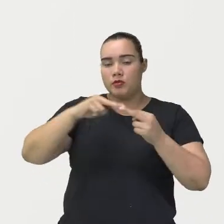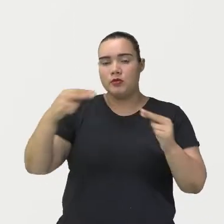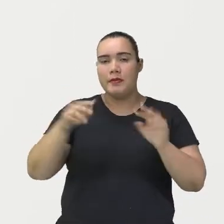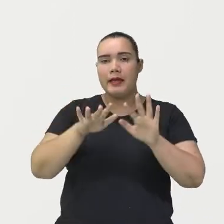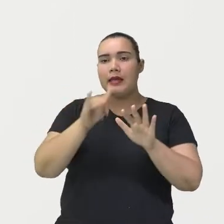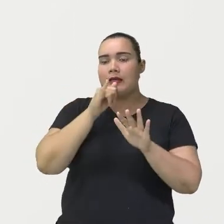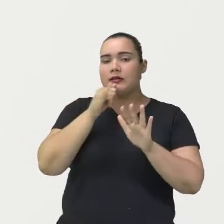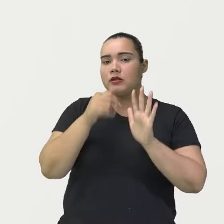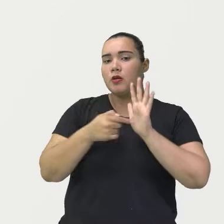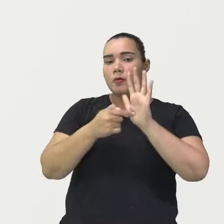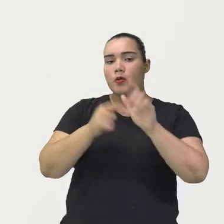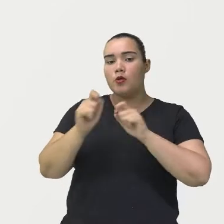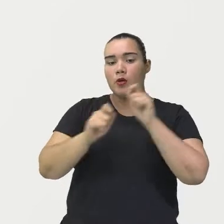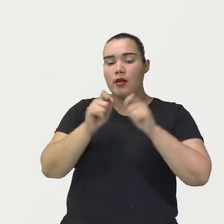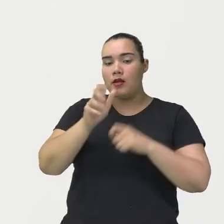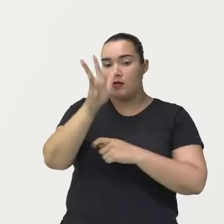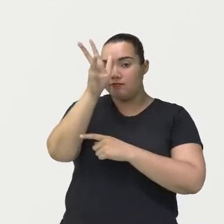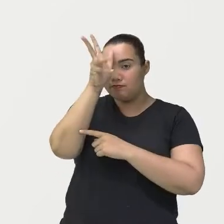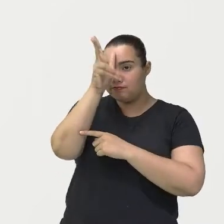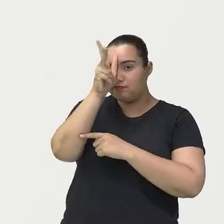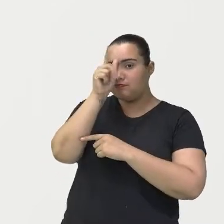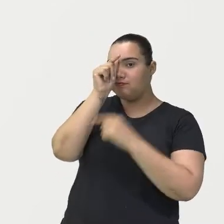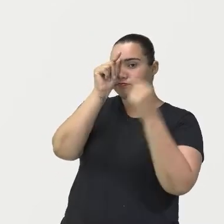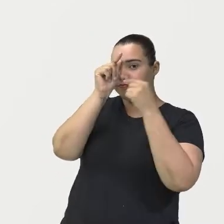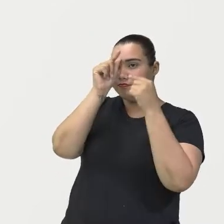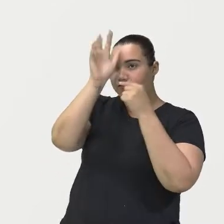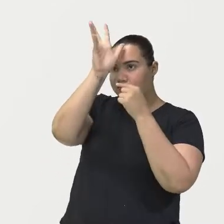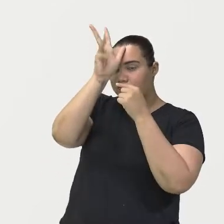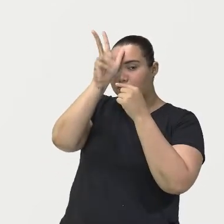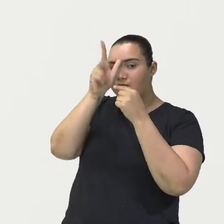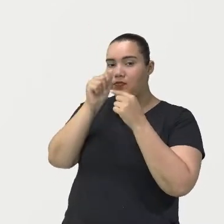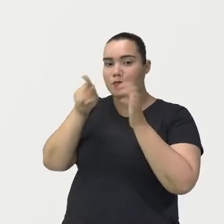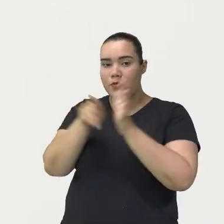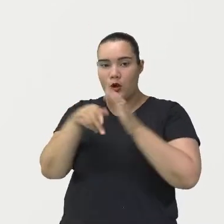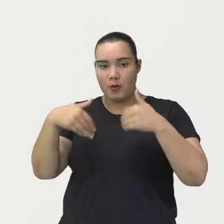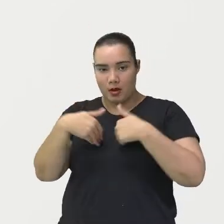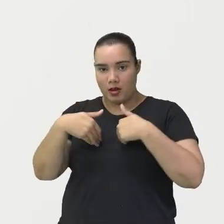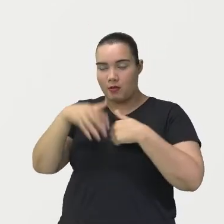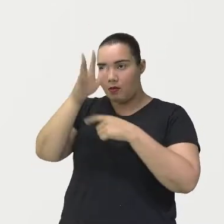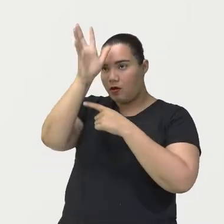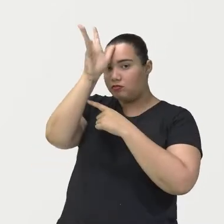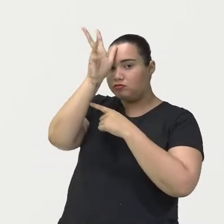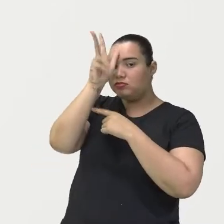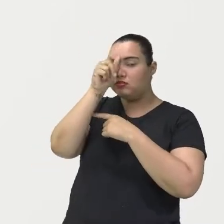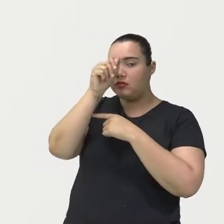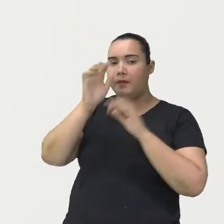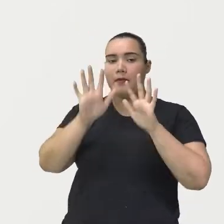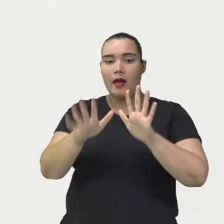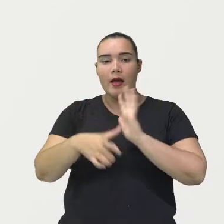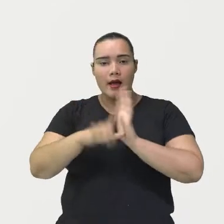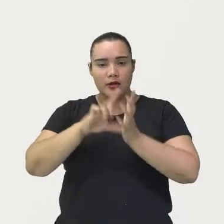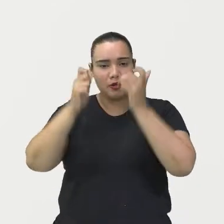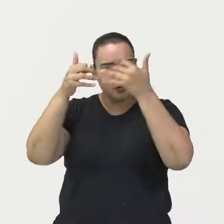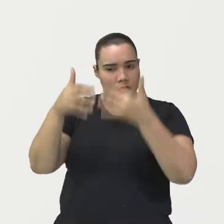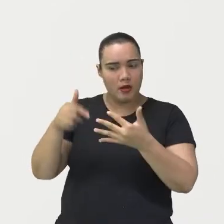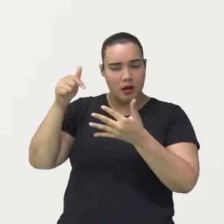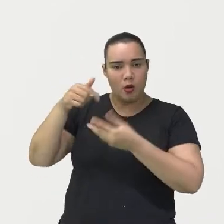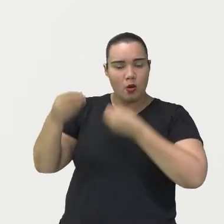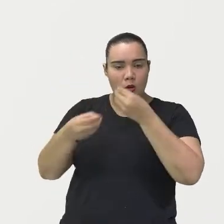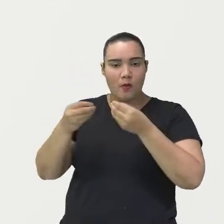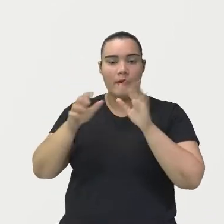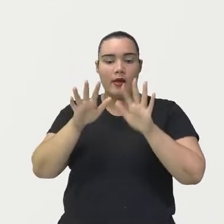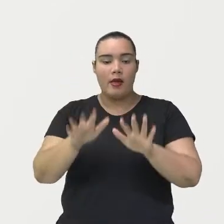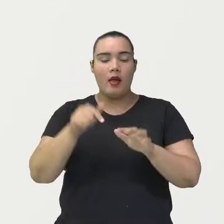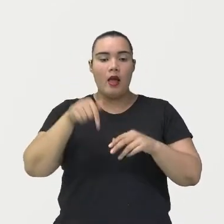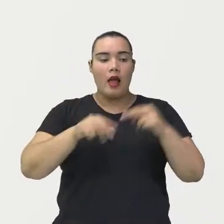antes disso, o que isso quer dizer interação gênica não epistática? Isso quer dizer que nenhum